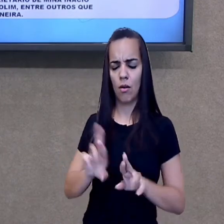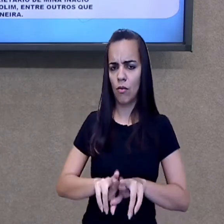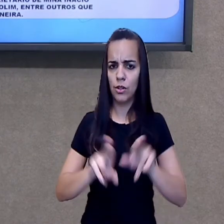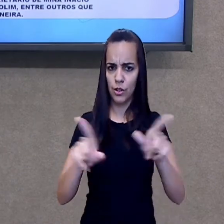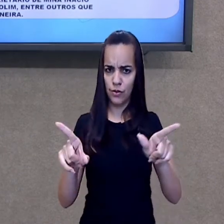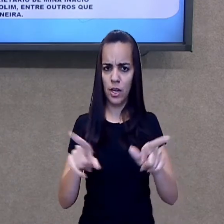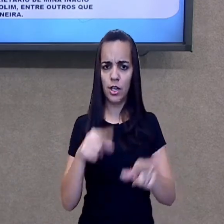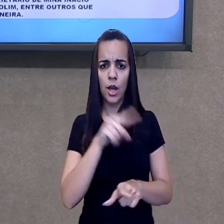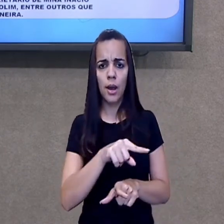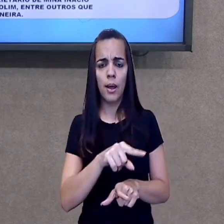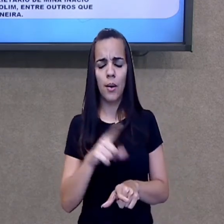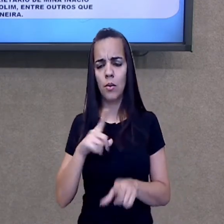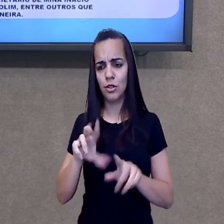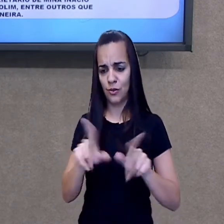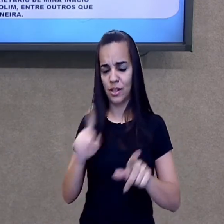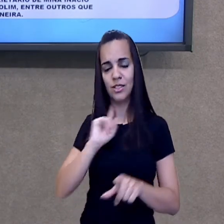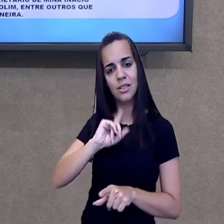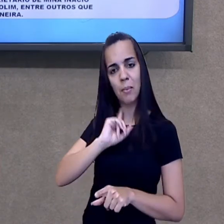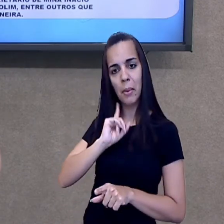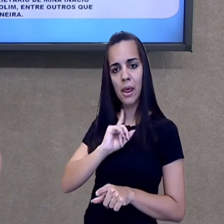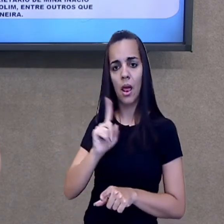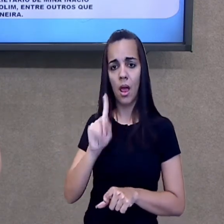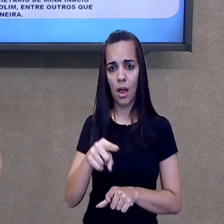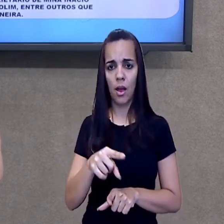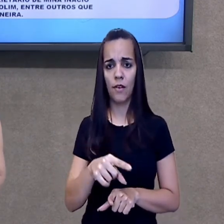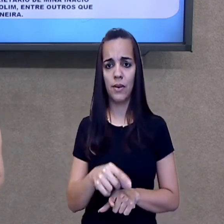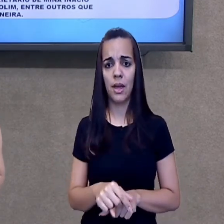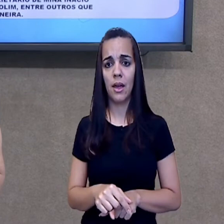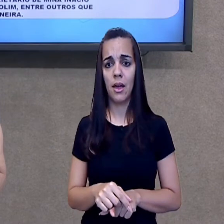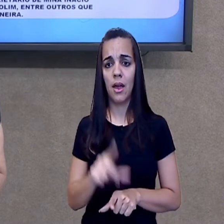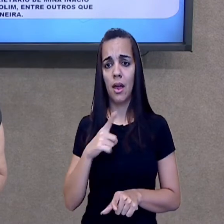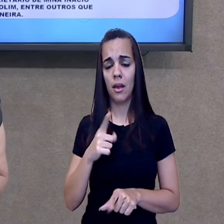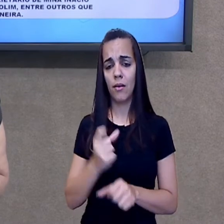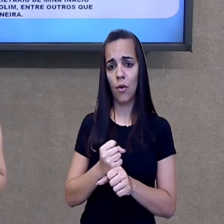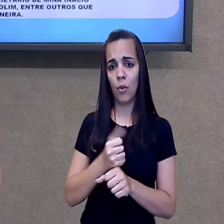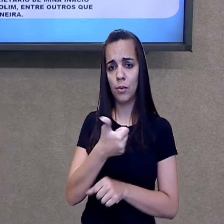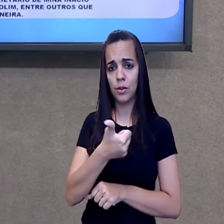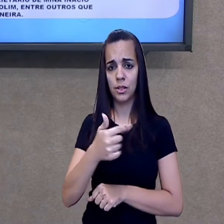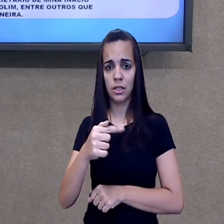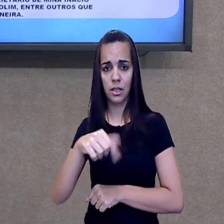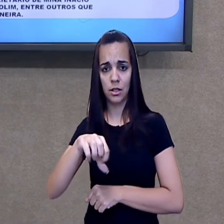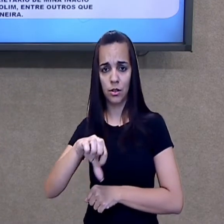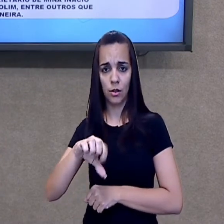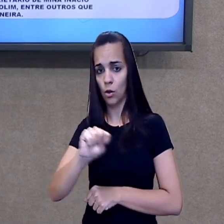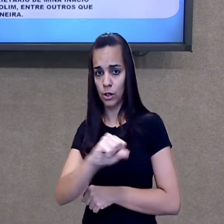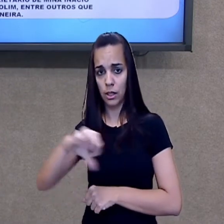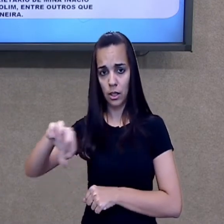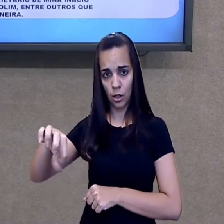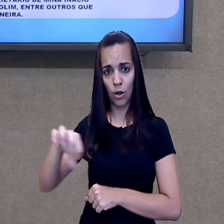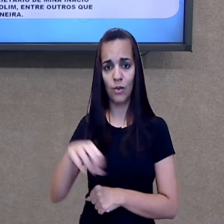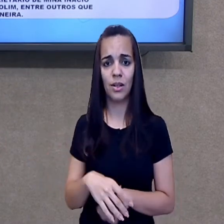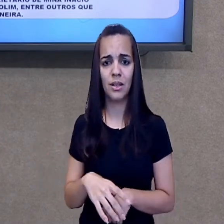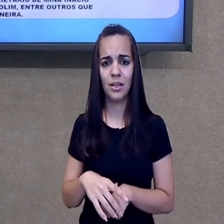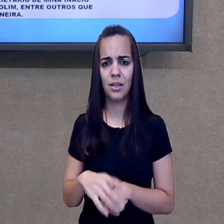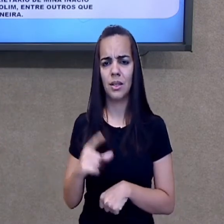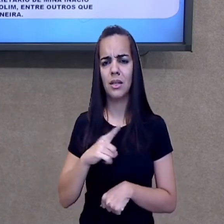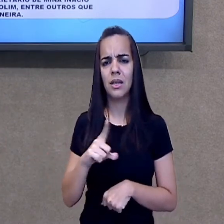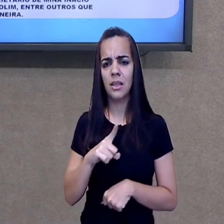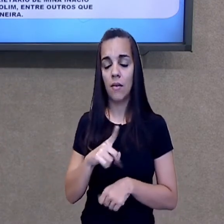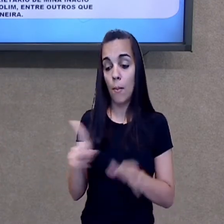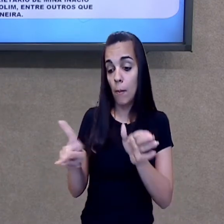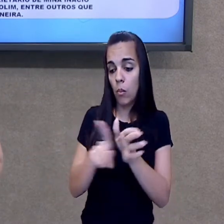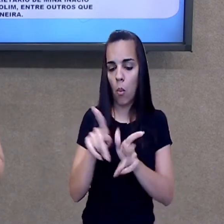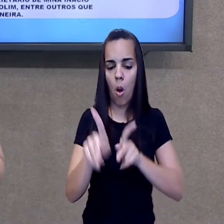Diferente da Inconfidência Mineira, ocorrida em 1789. O movimento baiano possuía um caráter